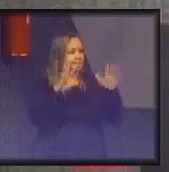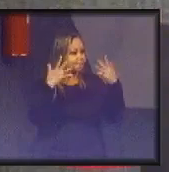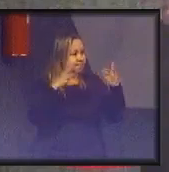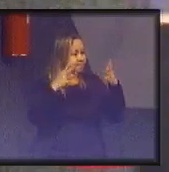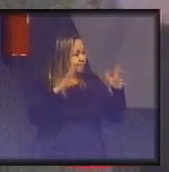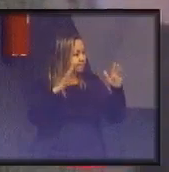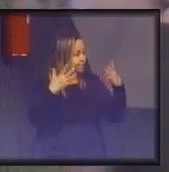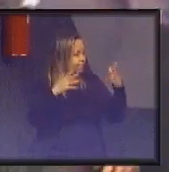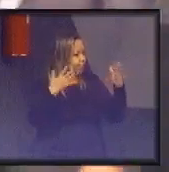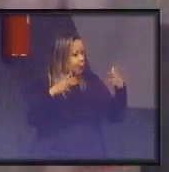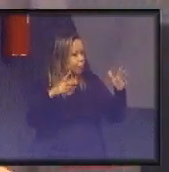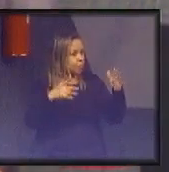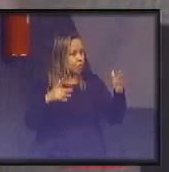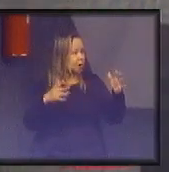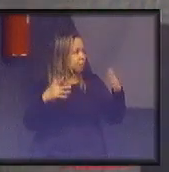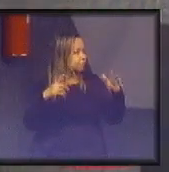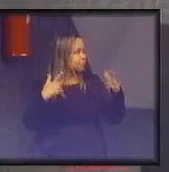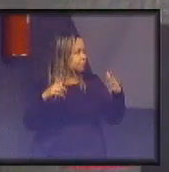Obrigado.